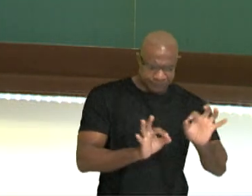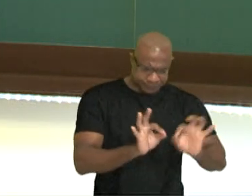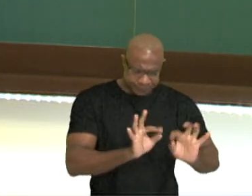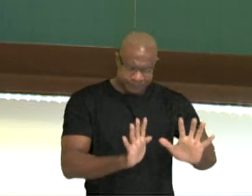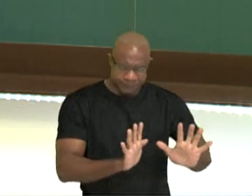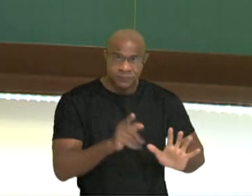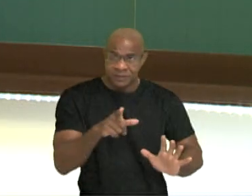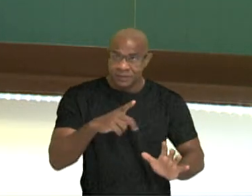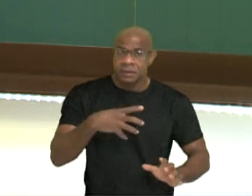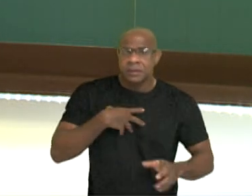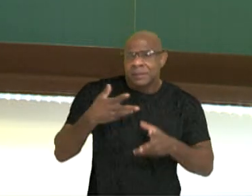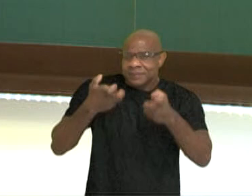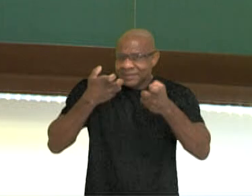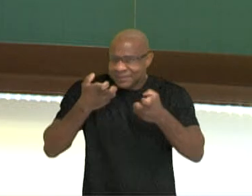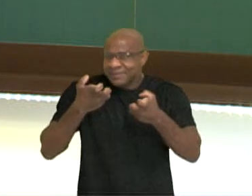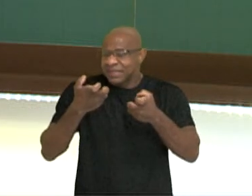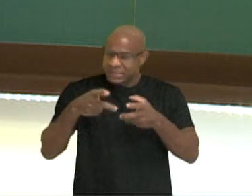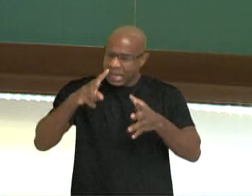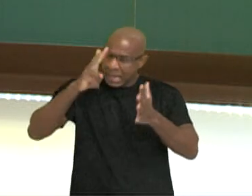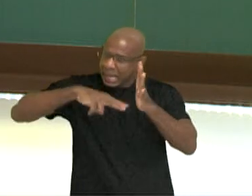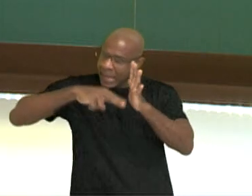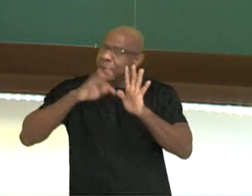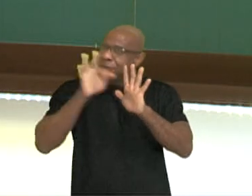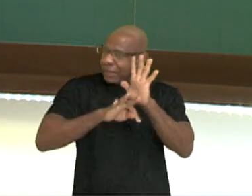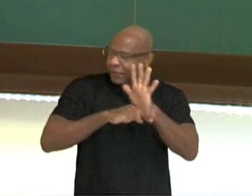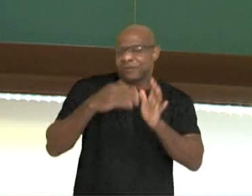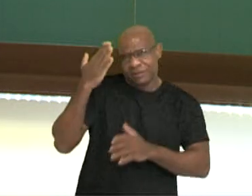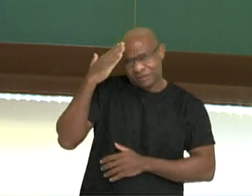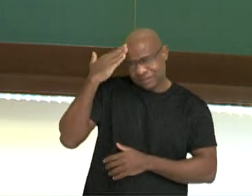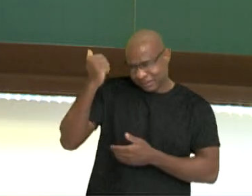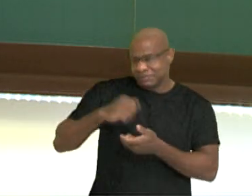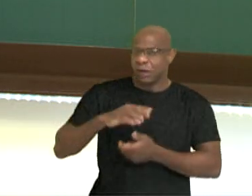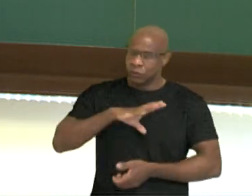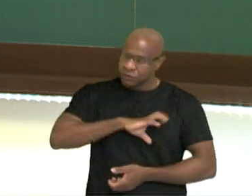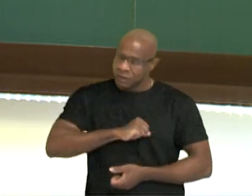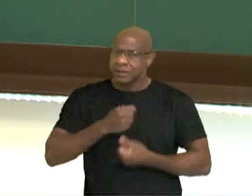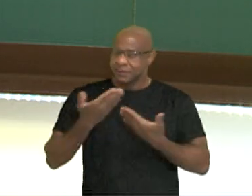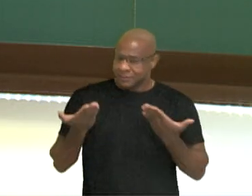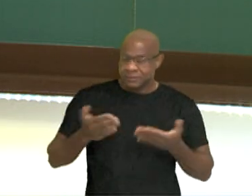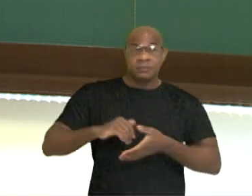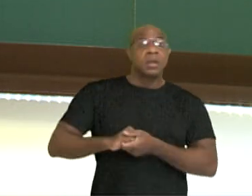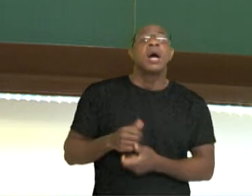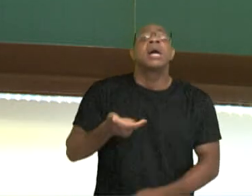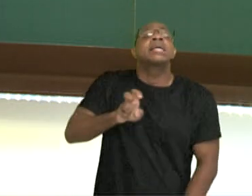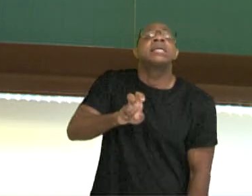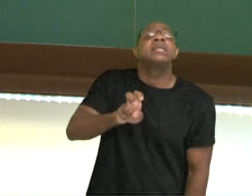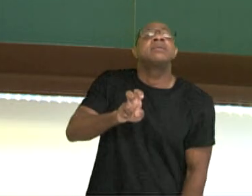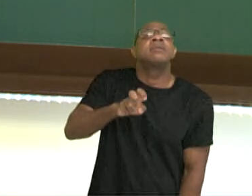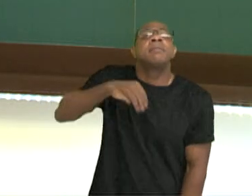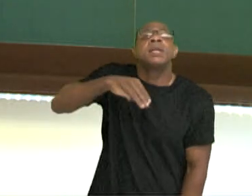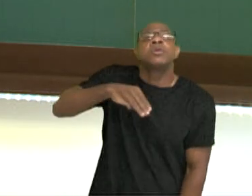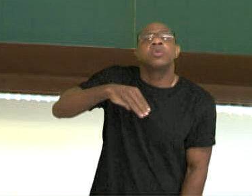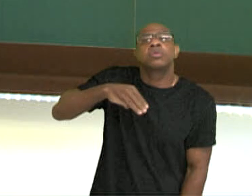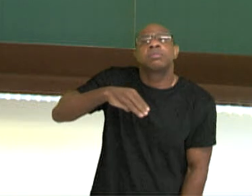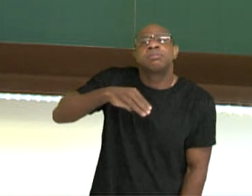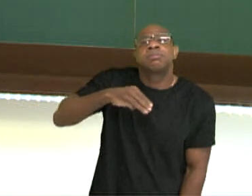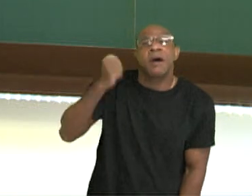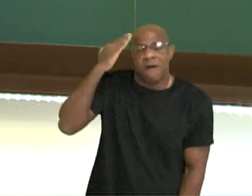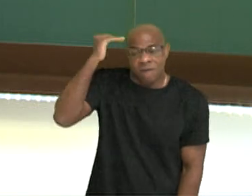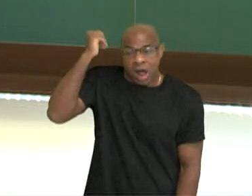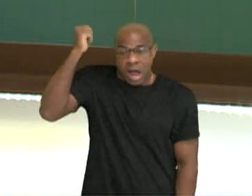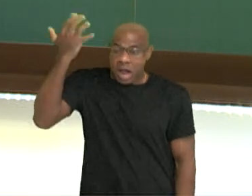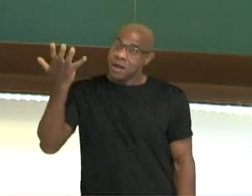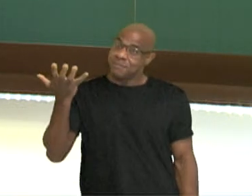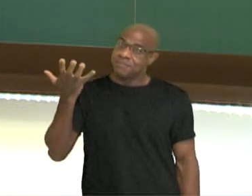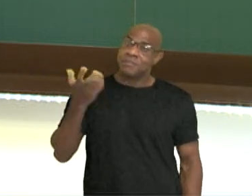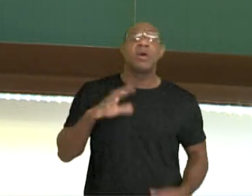está curtindo o texto que eu sei. Então, dá uma olhadinha. 15 minutinhos de fama. Qual é o significado da expressão? Será que